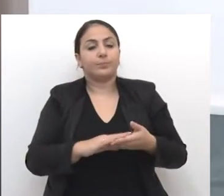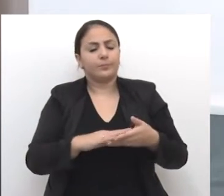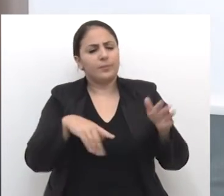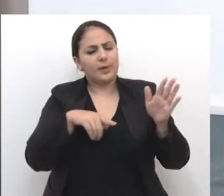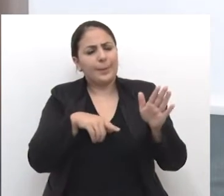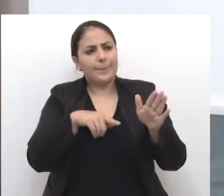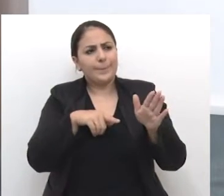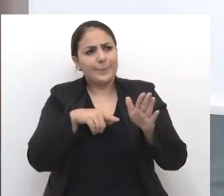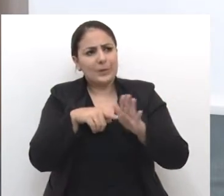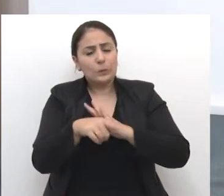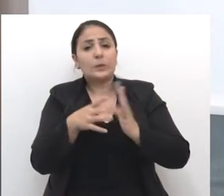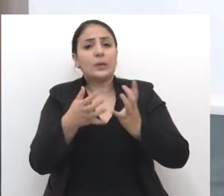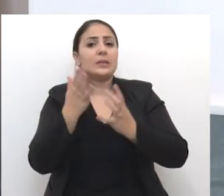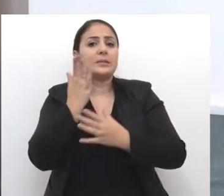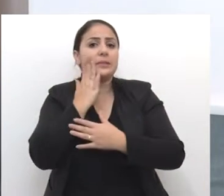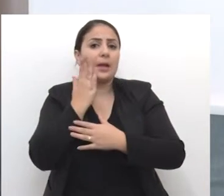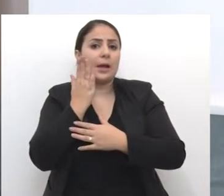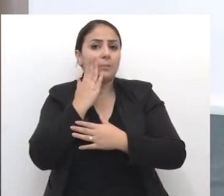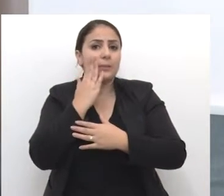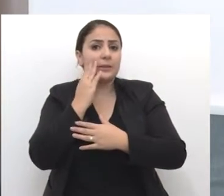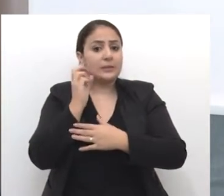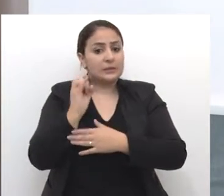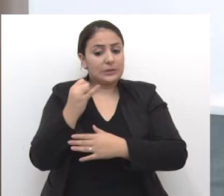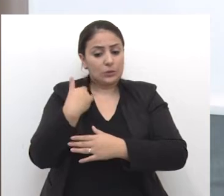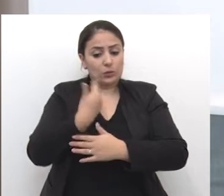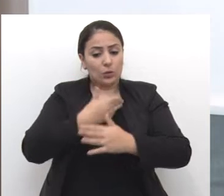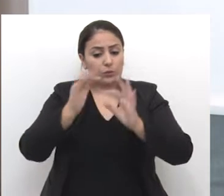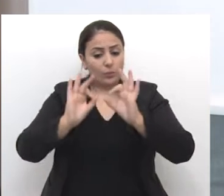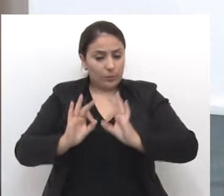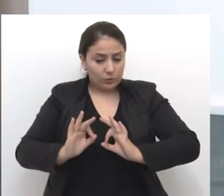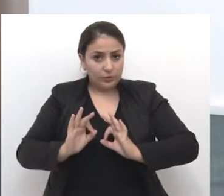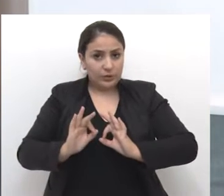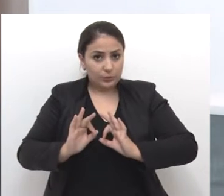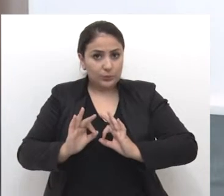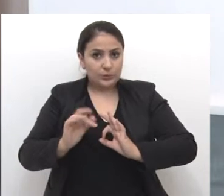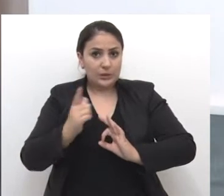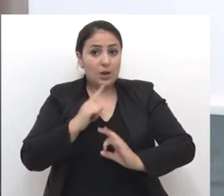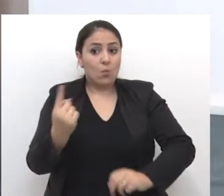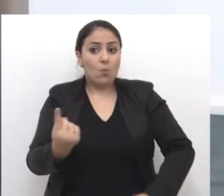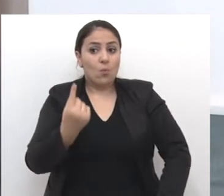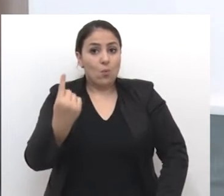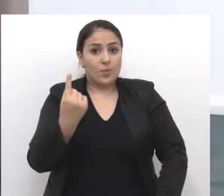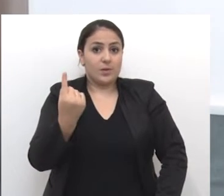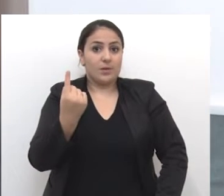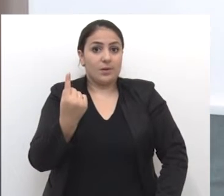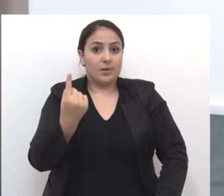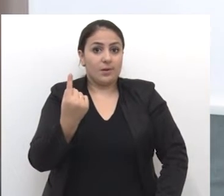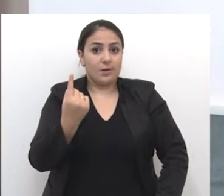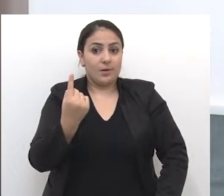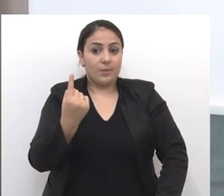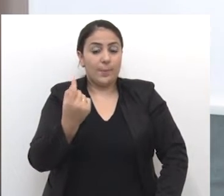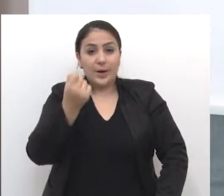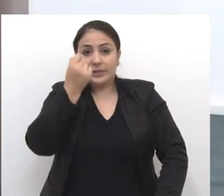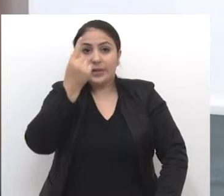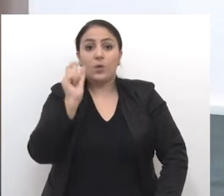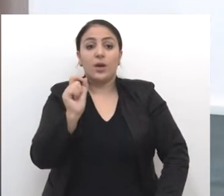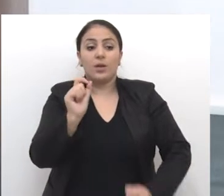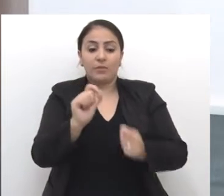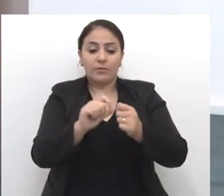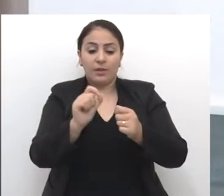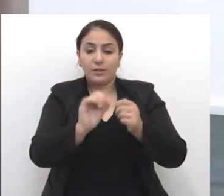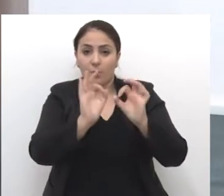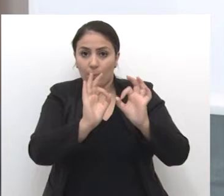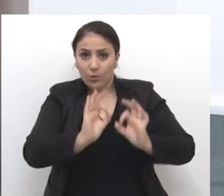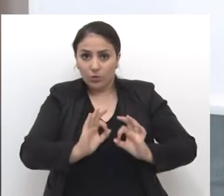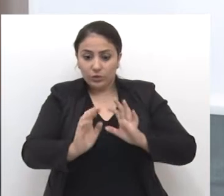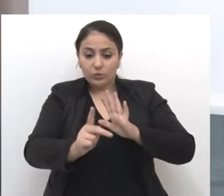quer calar, e eu já respondo, é que a princípio o nosso projeto ele tinha única e exclusivamente um cunho de fazer